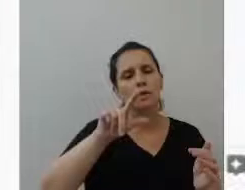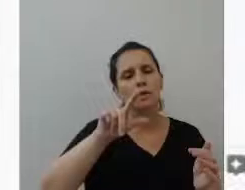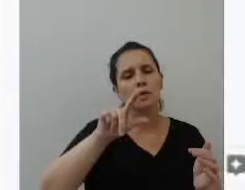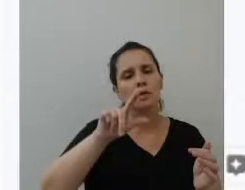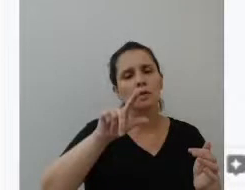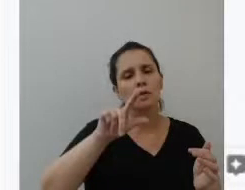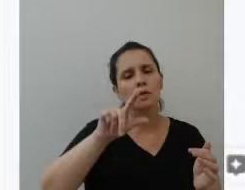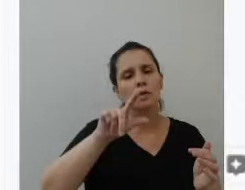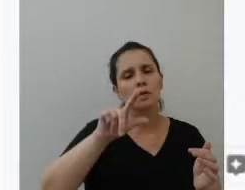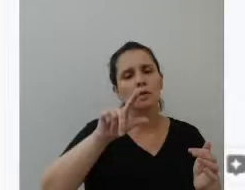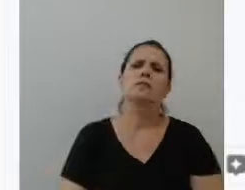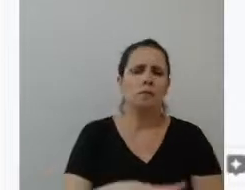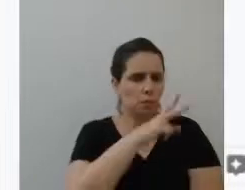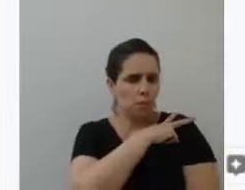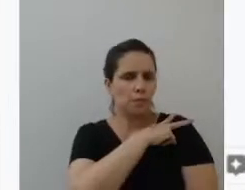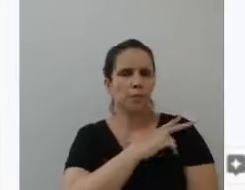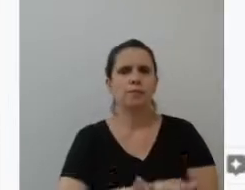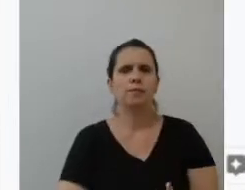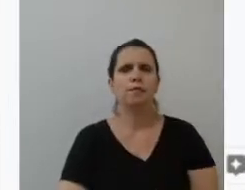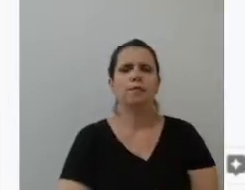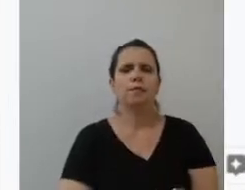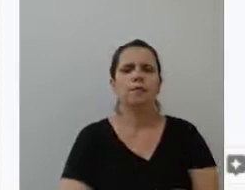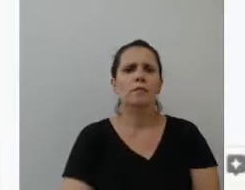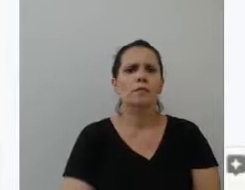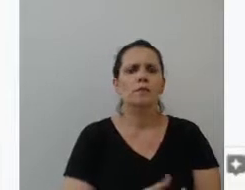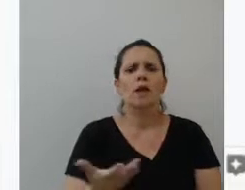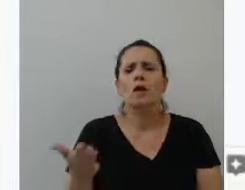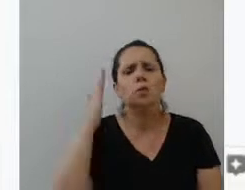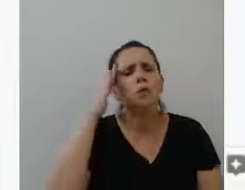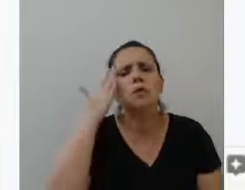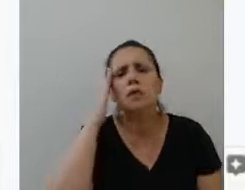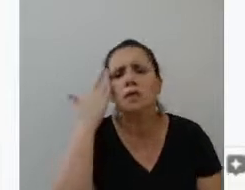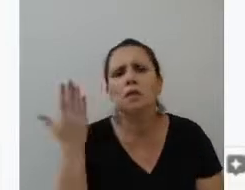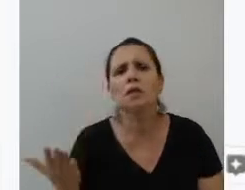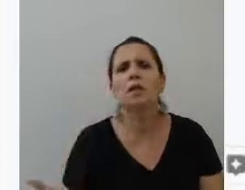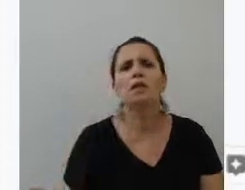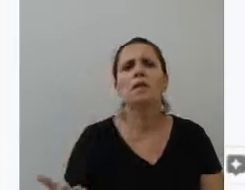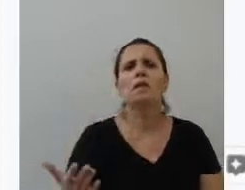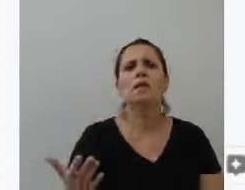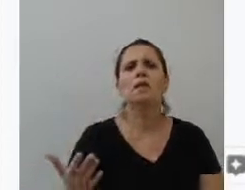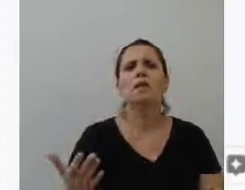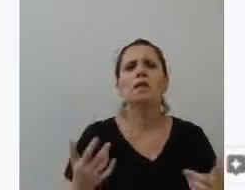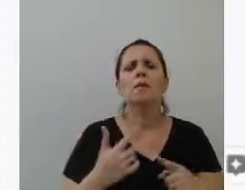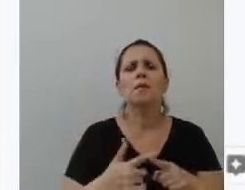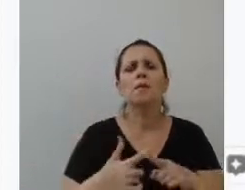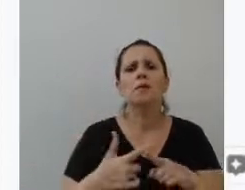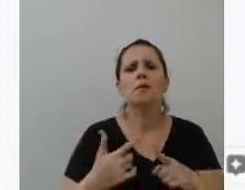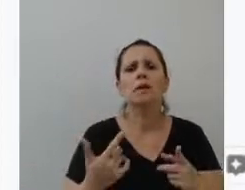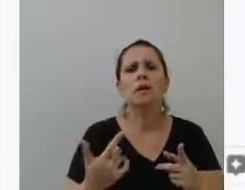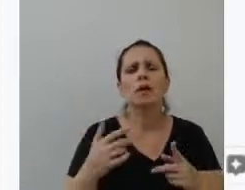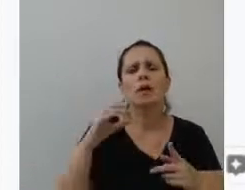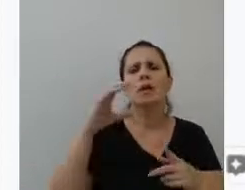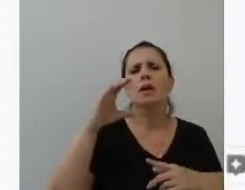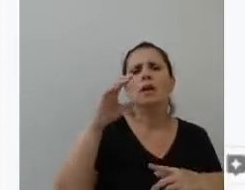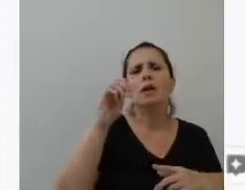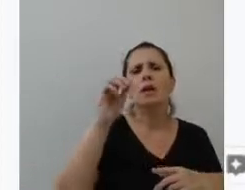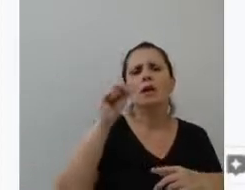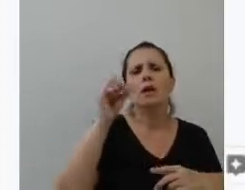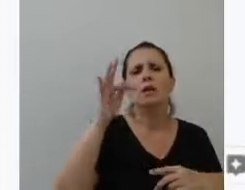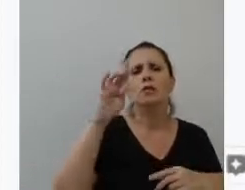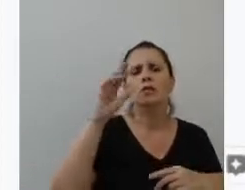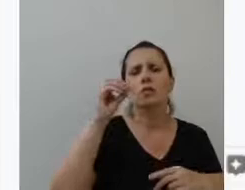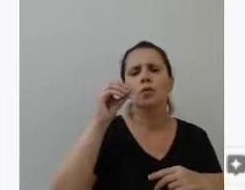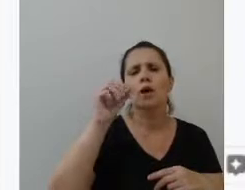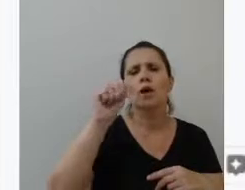fez o poema Canção do Exílio, porém não entendi muito bem por que Castro Alves também tem um poema chamado Canção do Exílio. Sendo que Castro